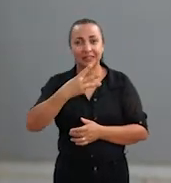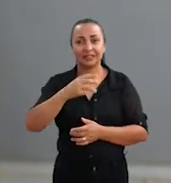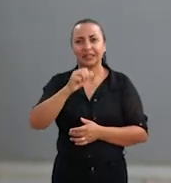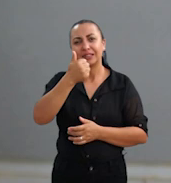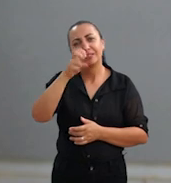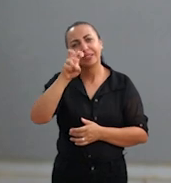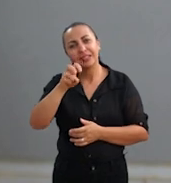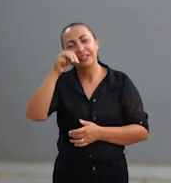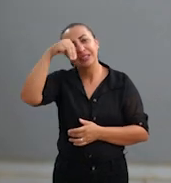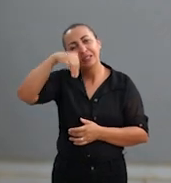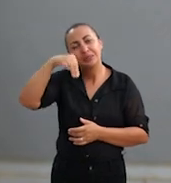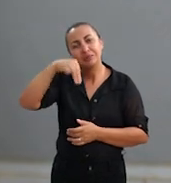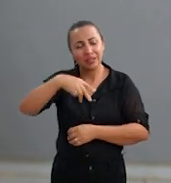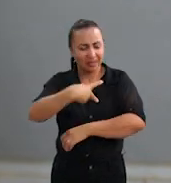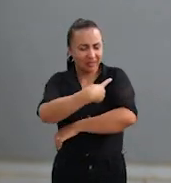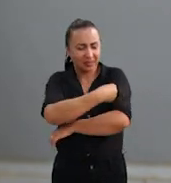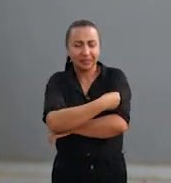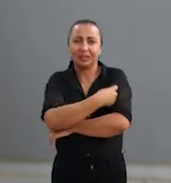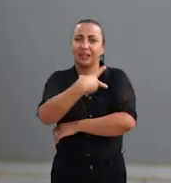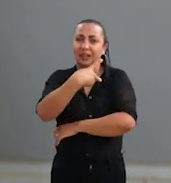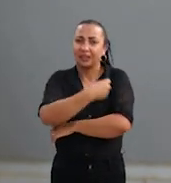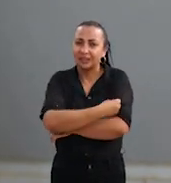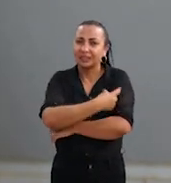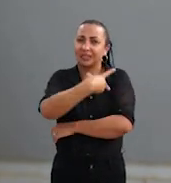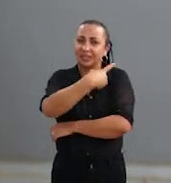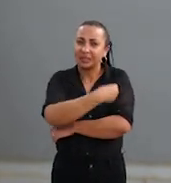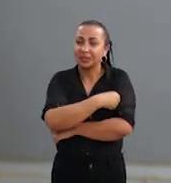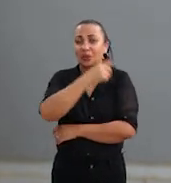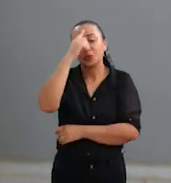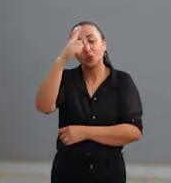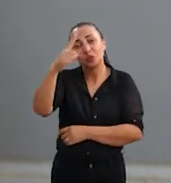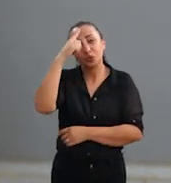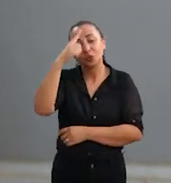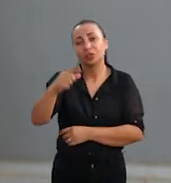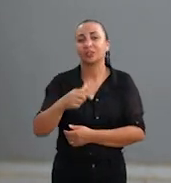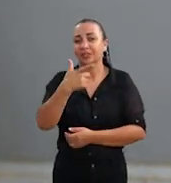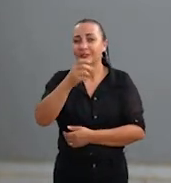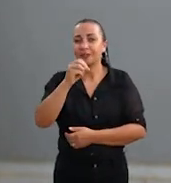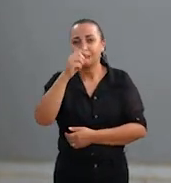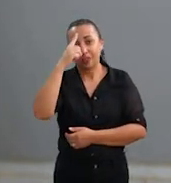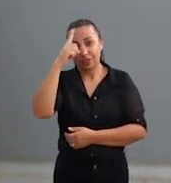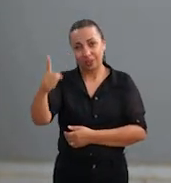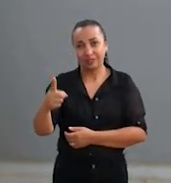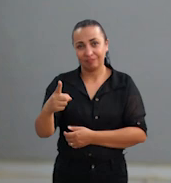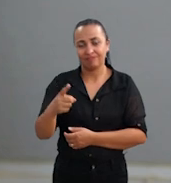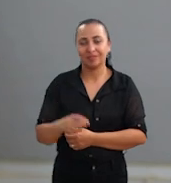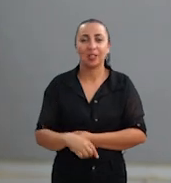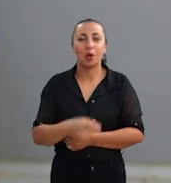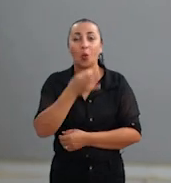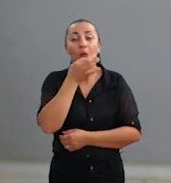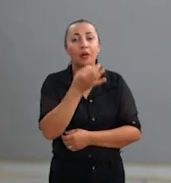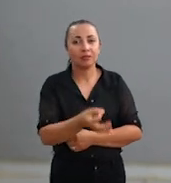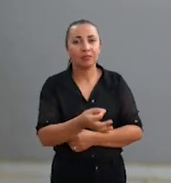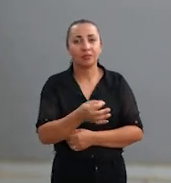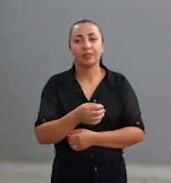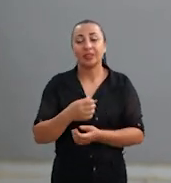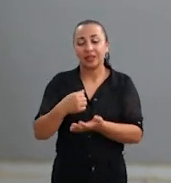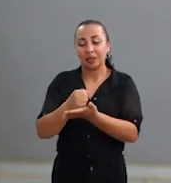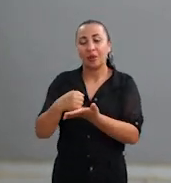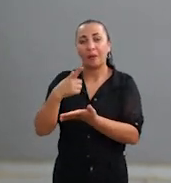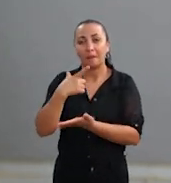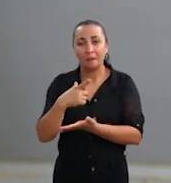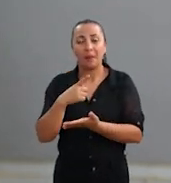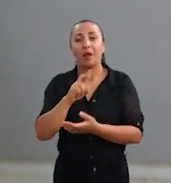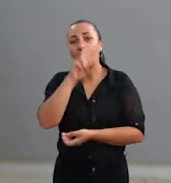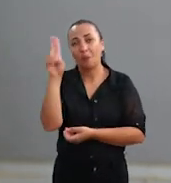tomar 15 ml intramuscular ou endovenoso todo dia durante 20 dias? A droga